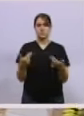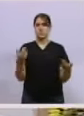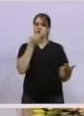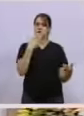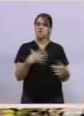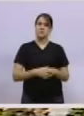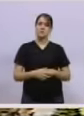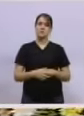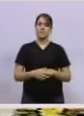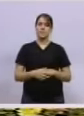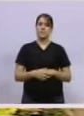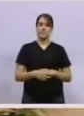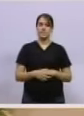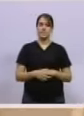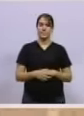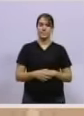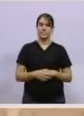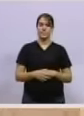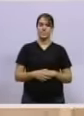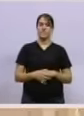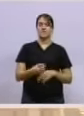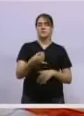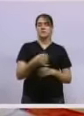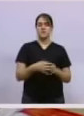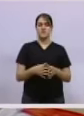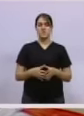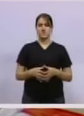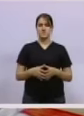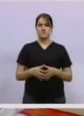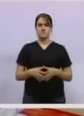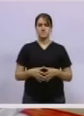Olhe para as obras de Michelangelo, Leonardo da Vinci.